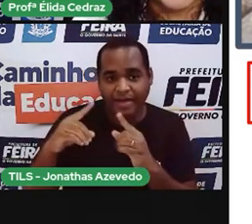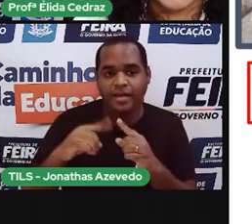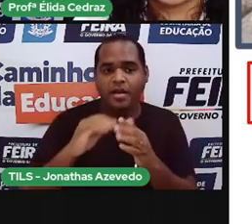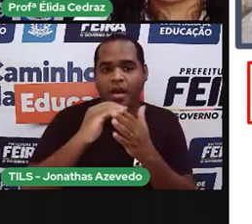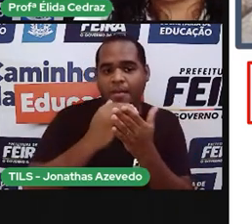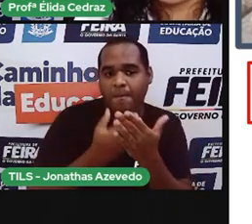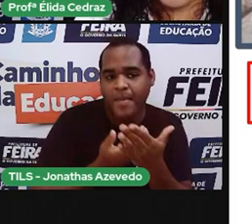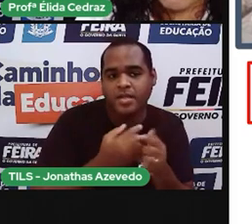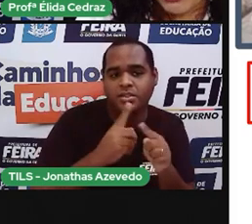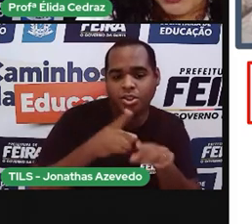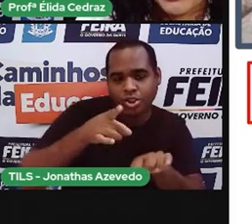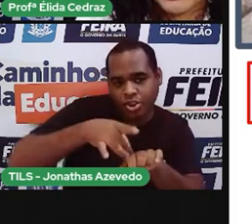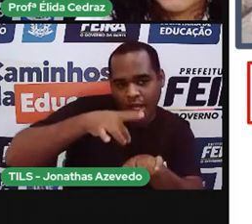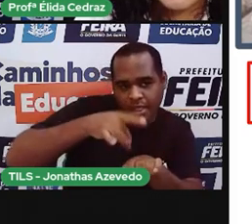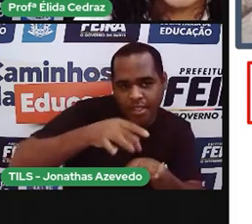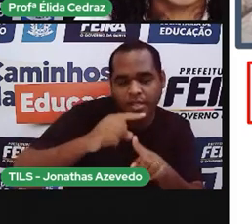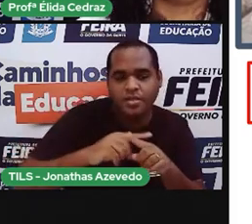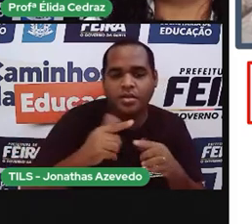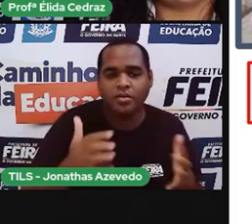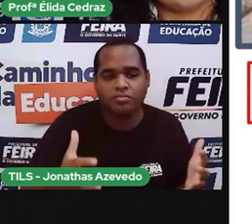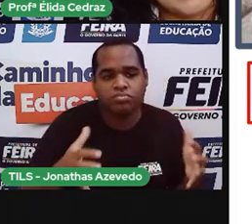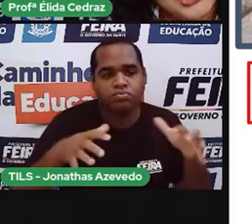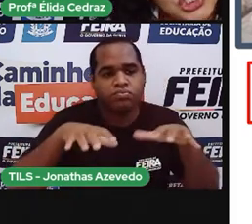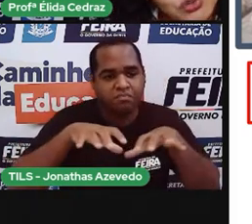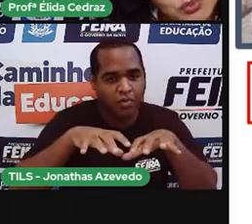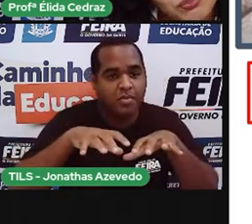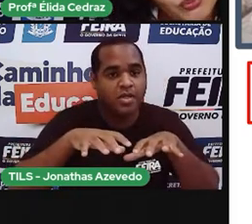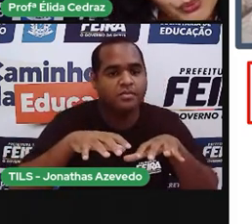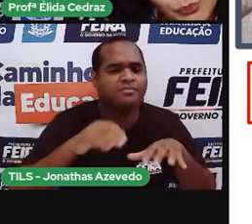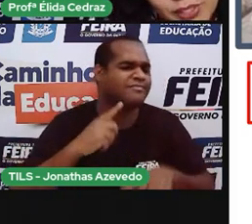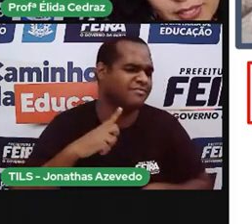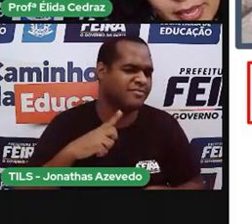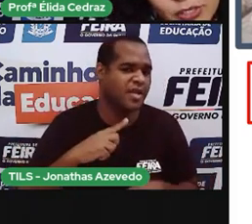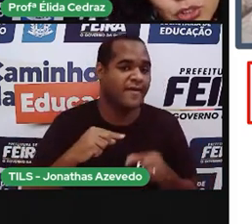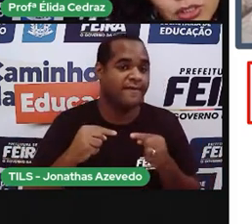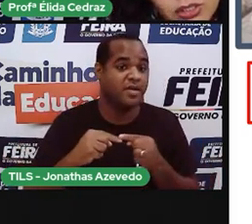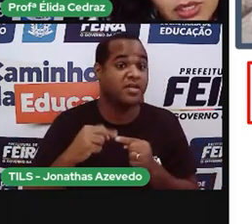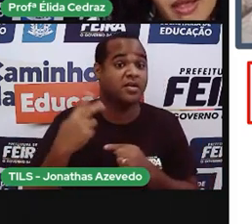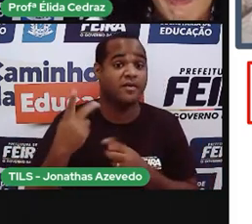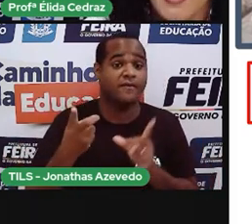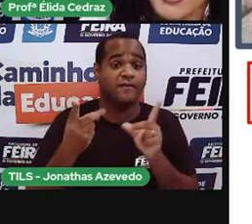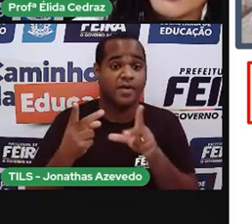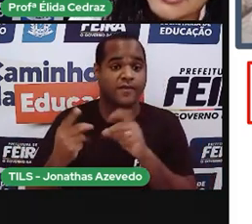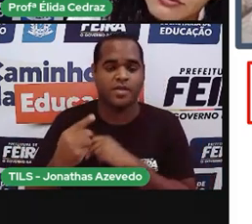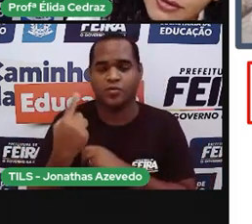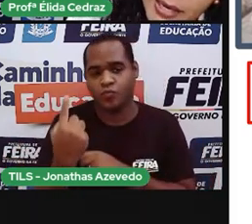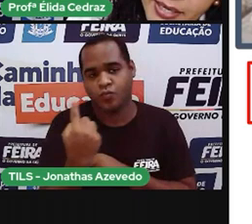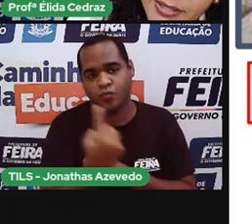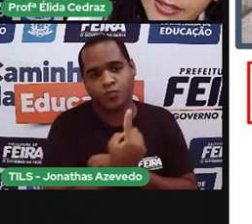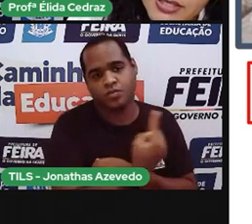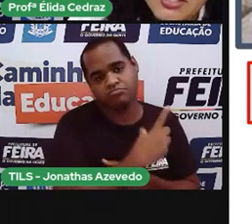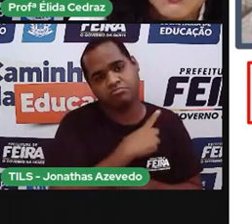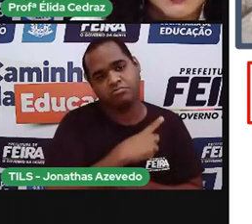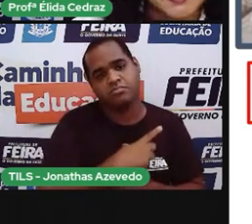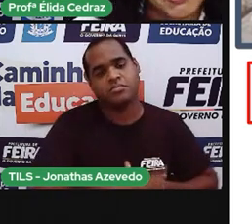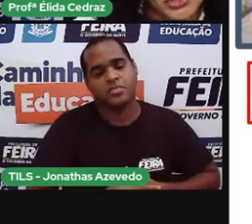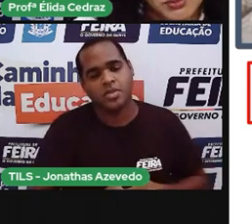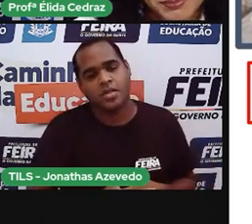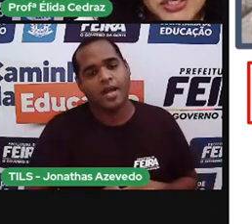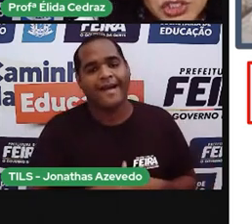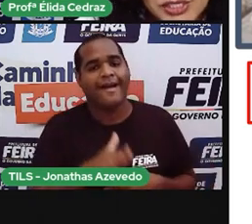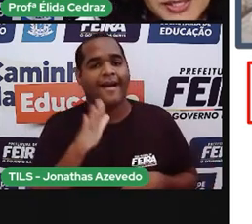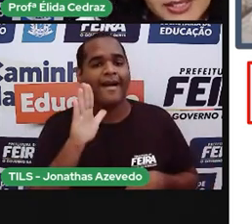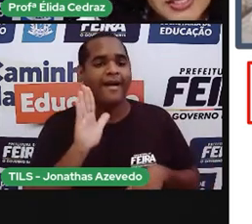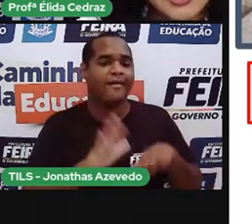abacate, jaca e abóbora, eles são vendidos por unidade. Às vezes, você